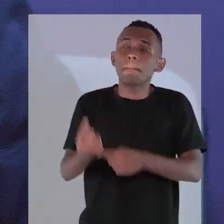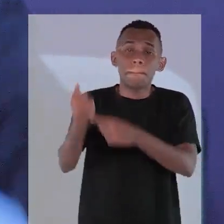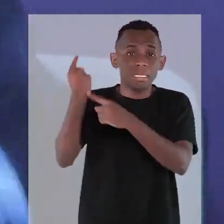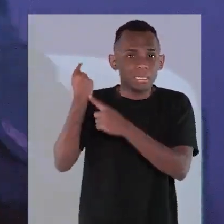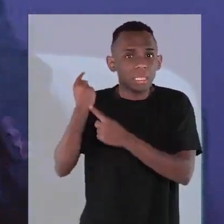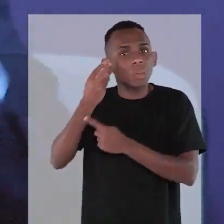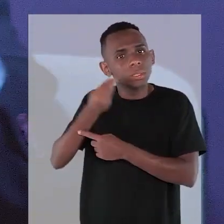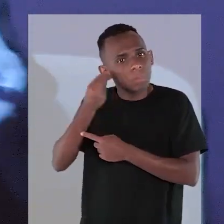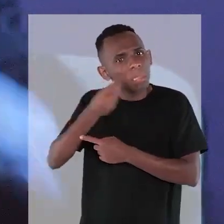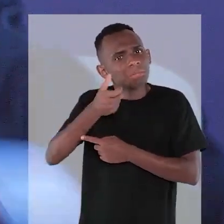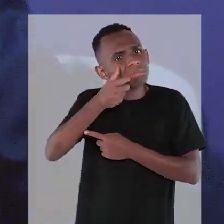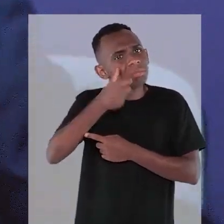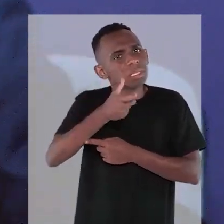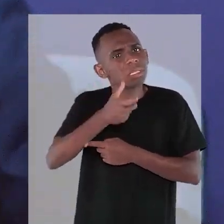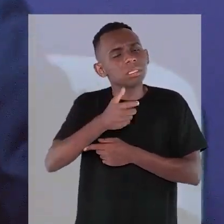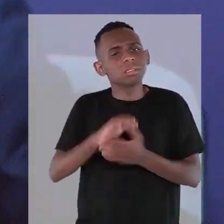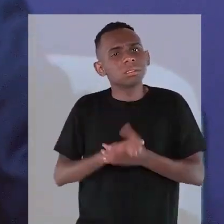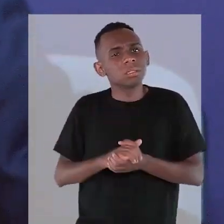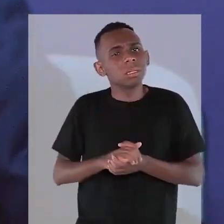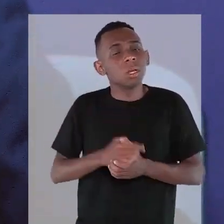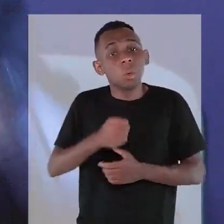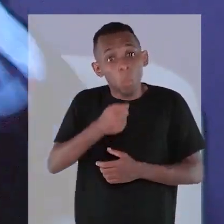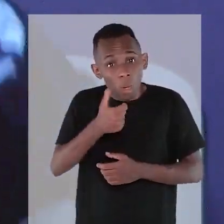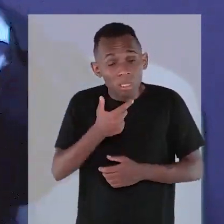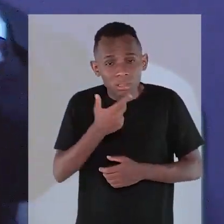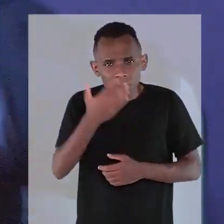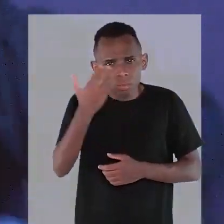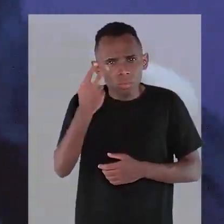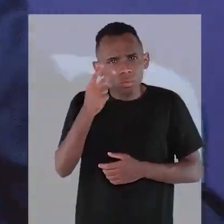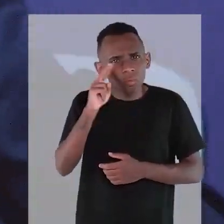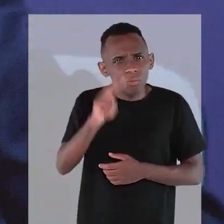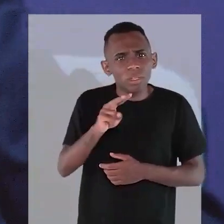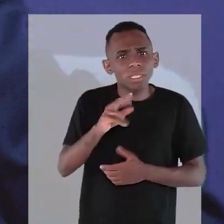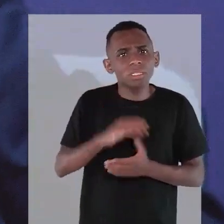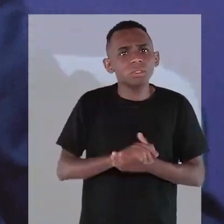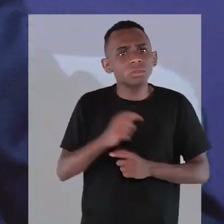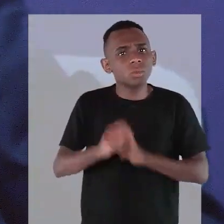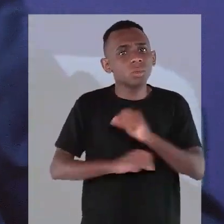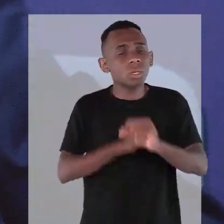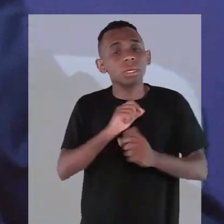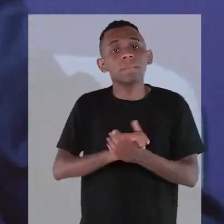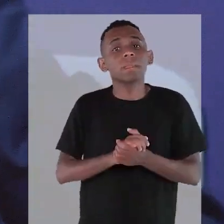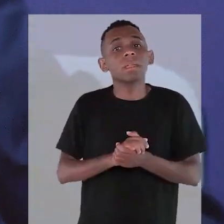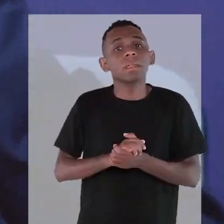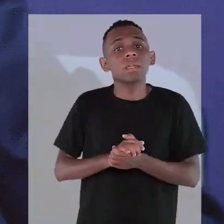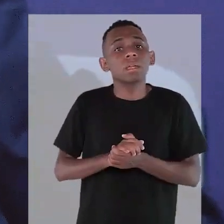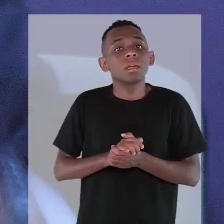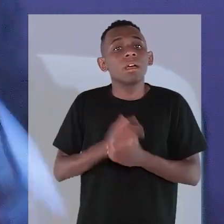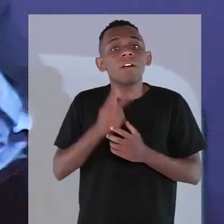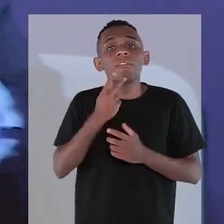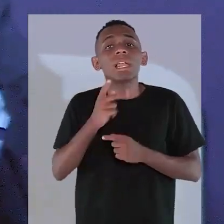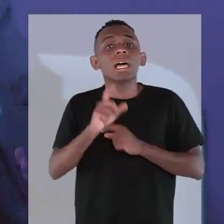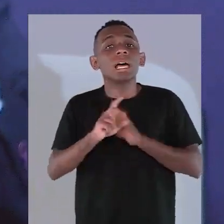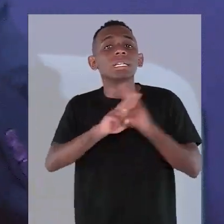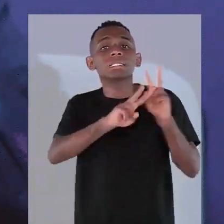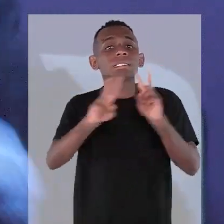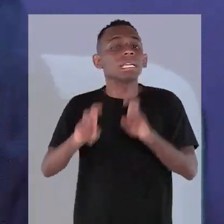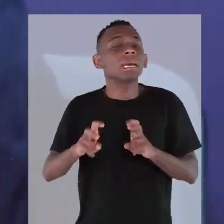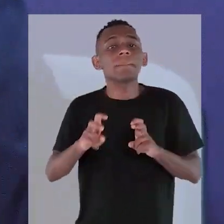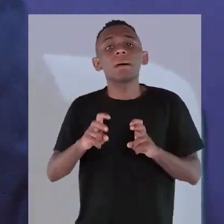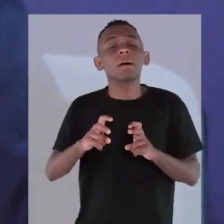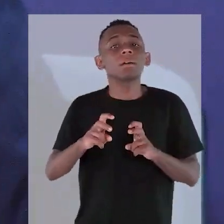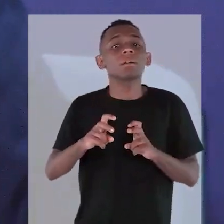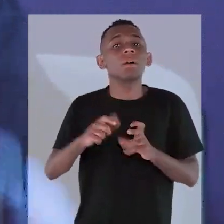muito interessante que eu não vejo quase ninguém comentar é do fascismo austríaco. O fascismo austríaco é